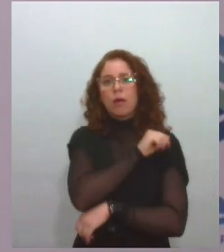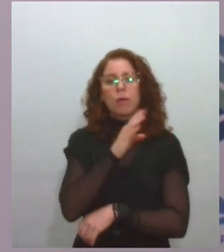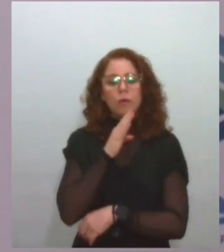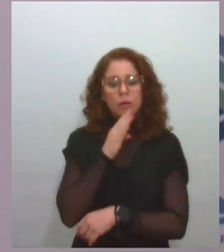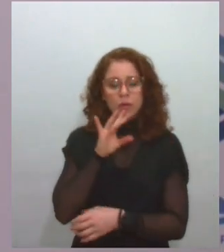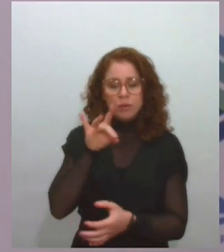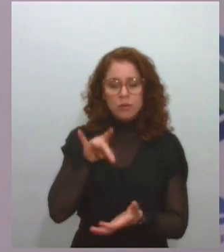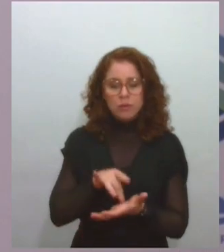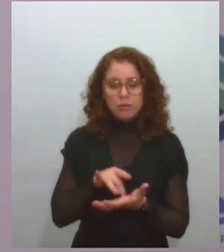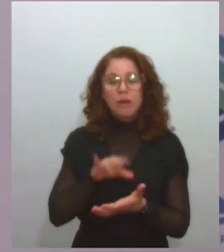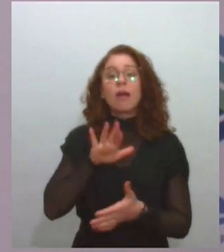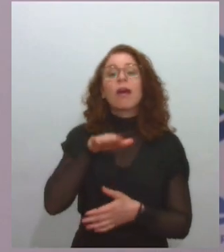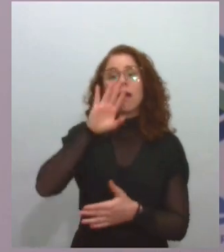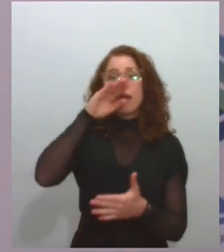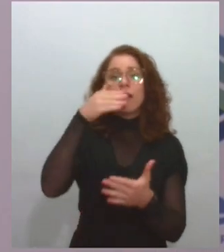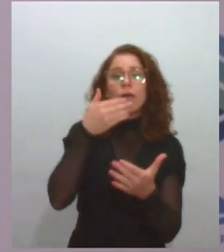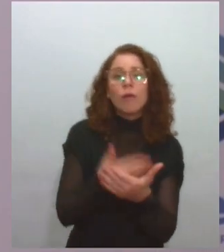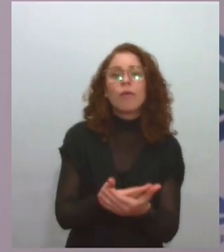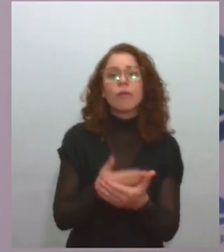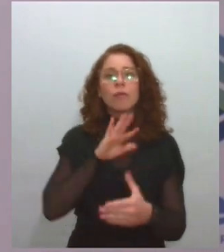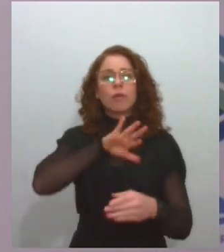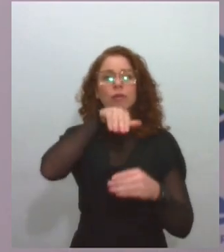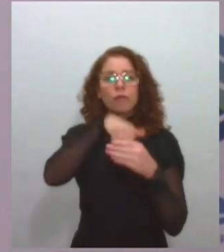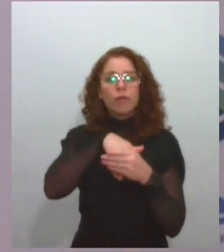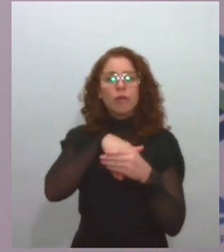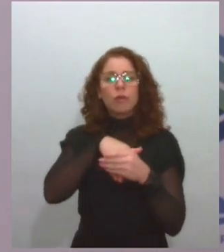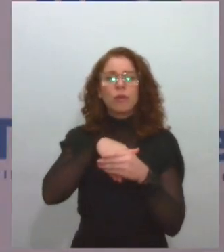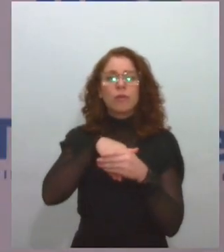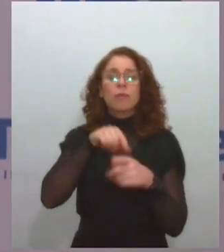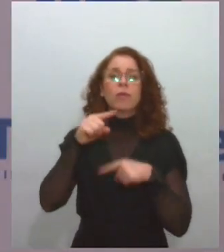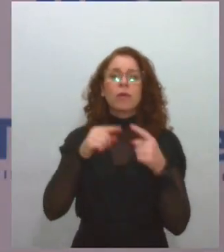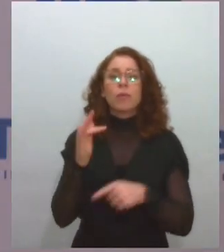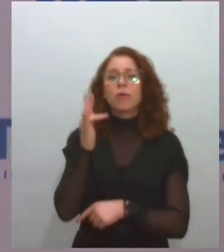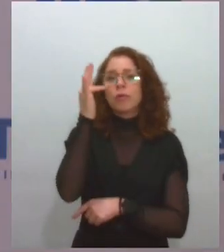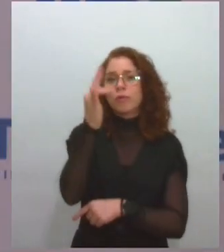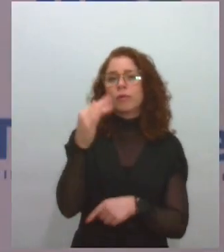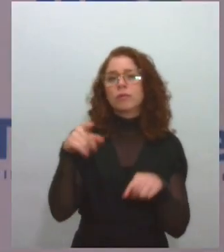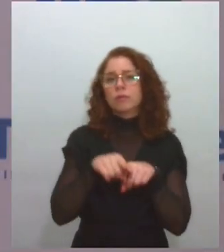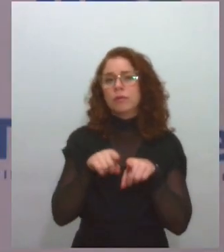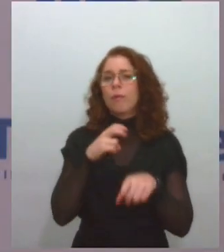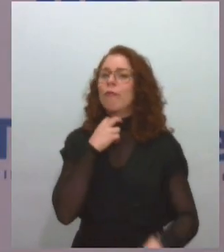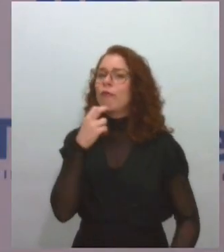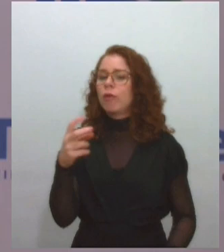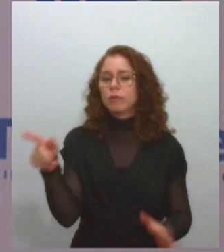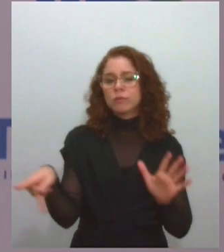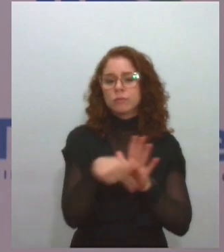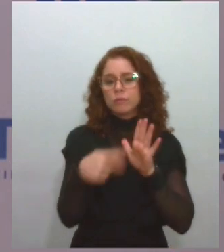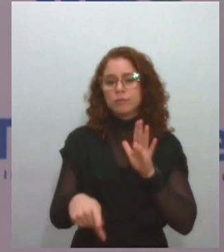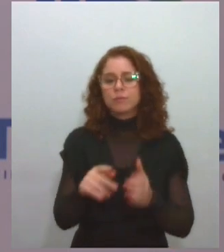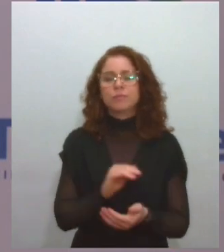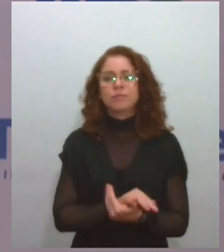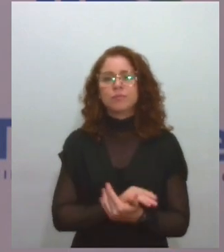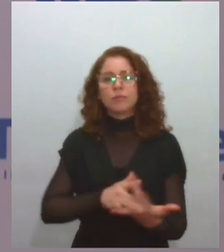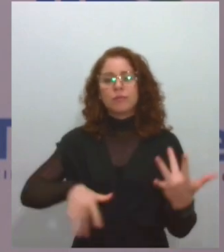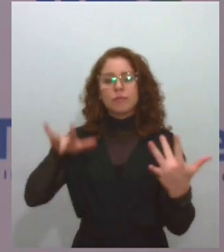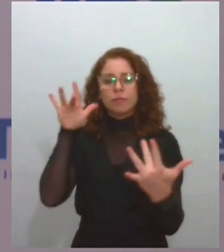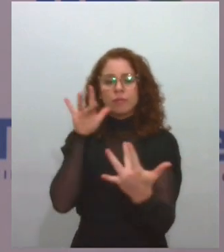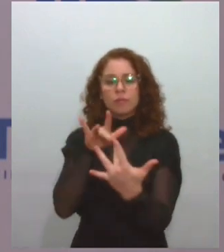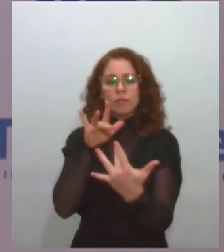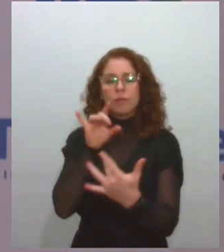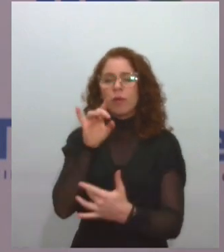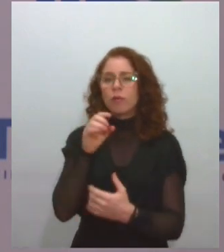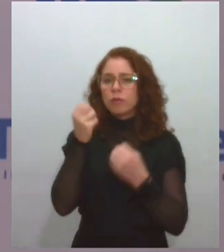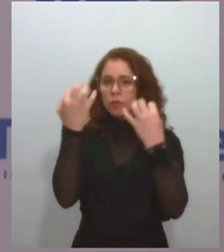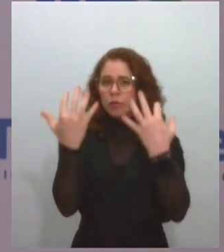os votos dele, para que eles possam um dia ter a força do poder da voz deles. Essa aproximação não é só para dizer para eles do que os